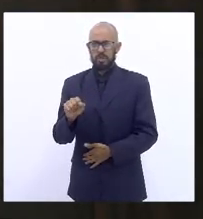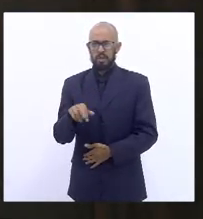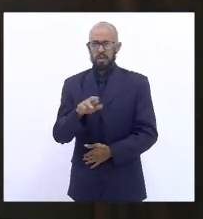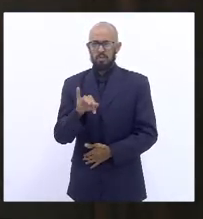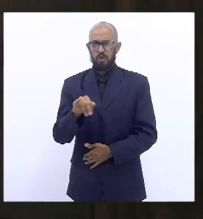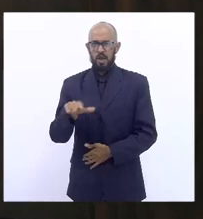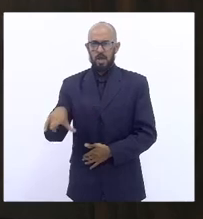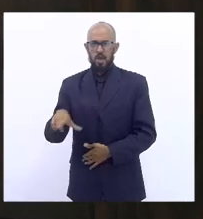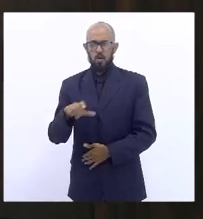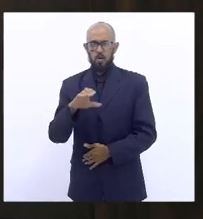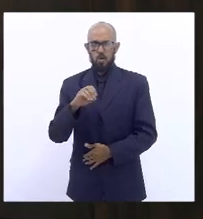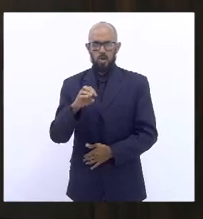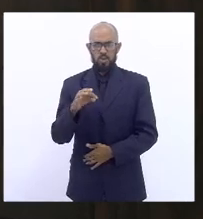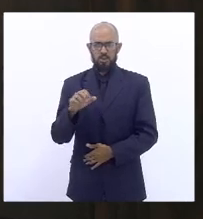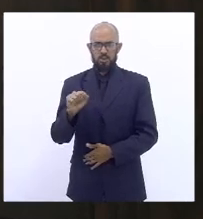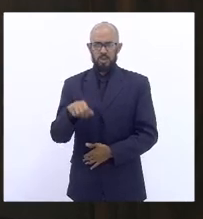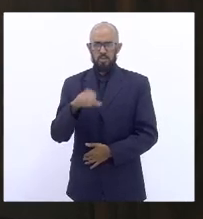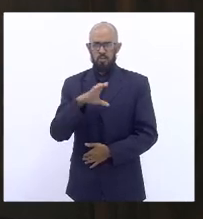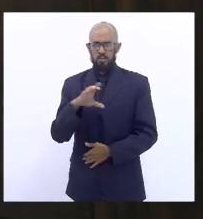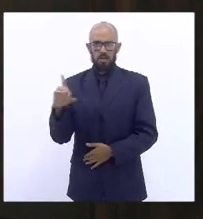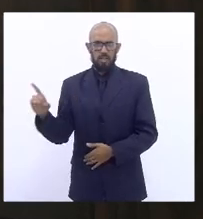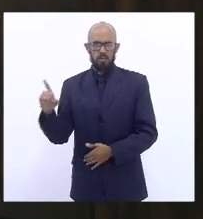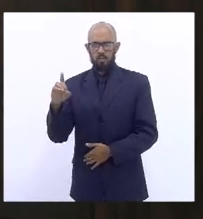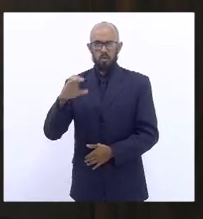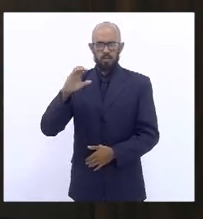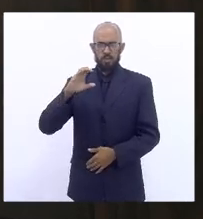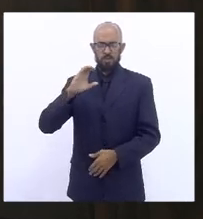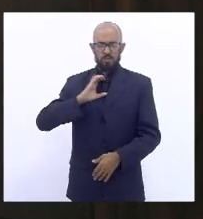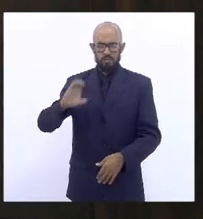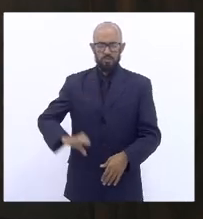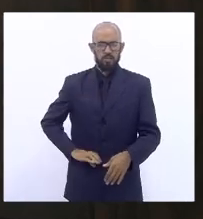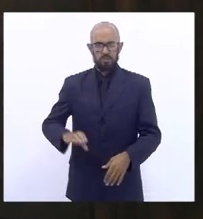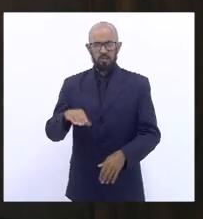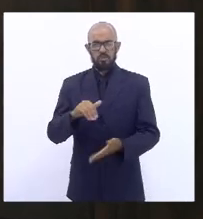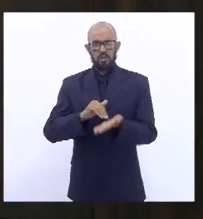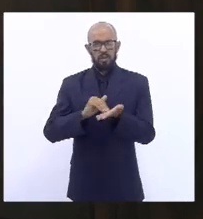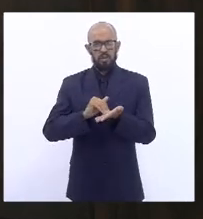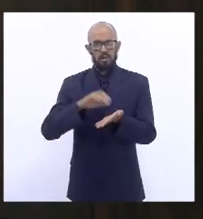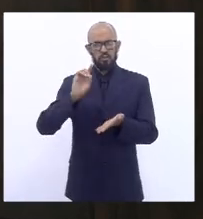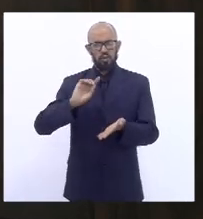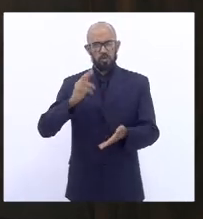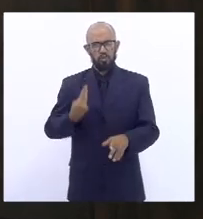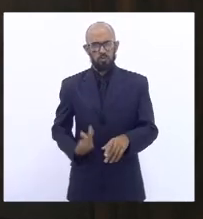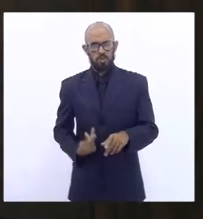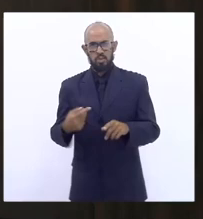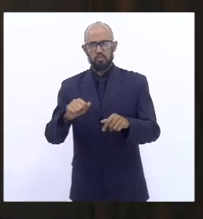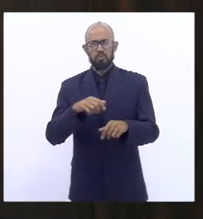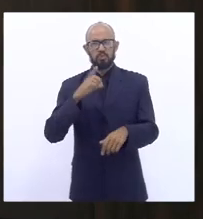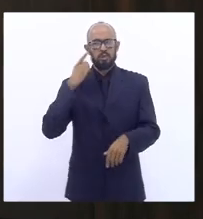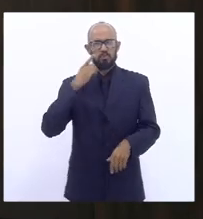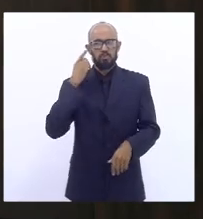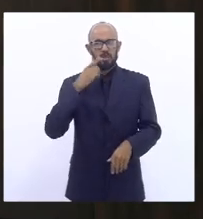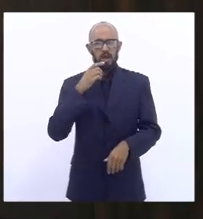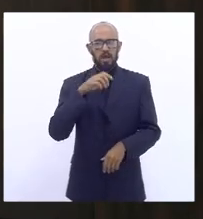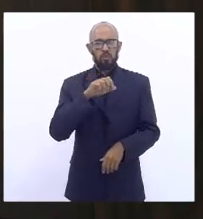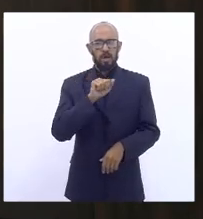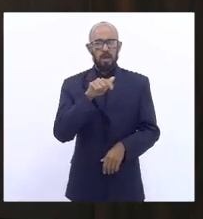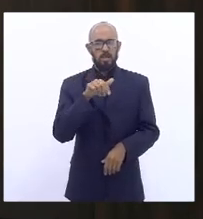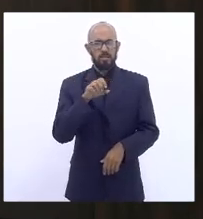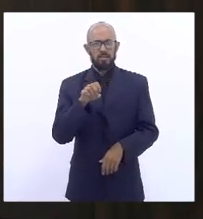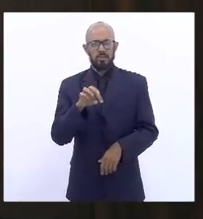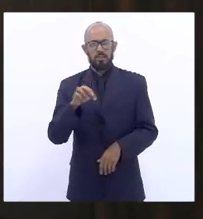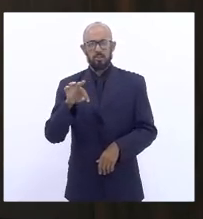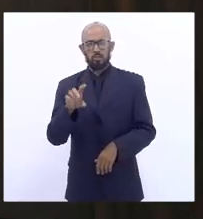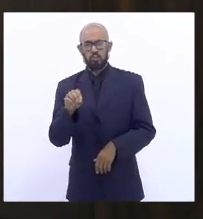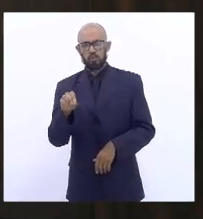Rafael Costa, coordenador da Pastoral da Cidadania e secretário de Direitos Humanos de Niterói, deputado Alessandro Molon, que nos deu o